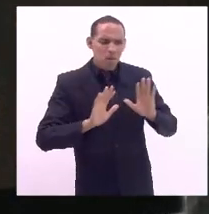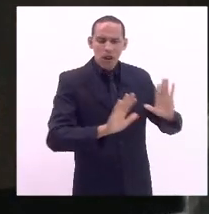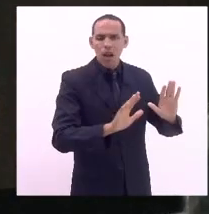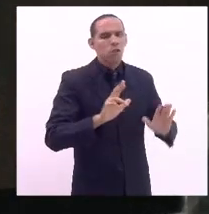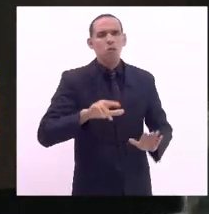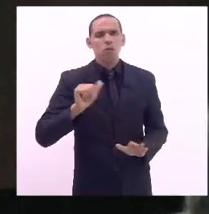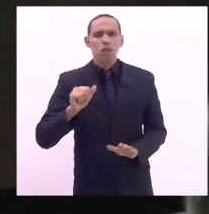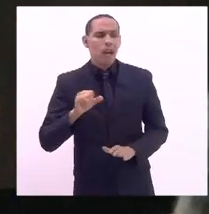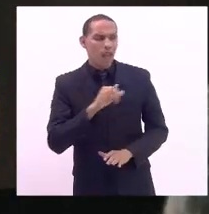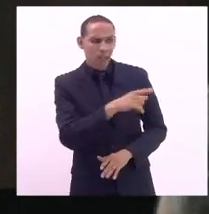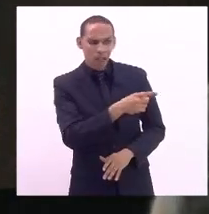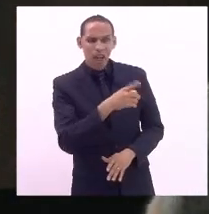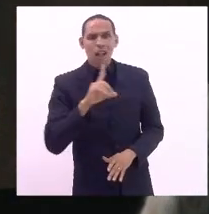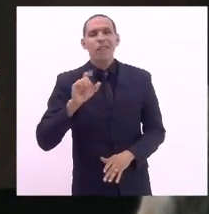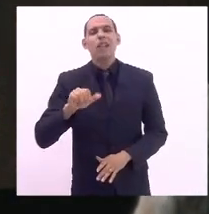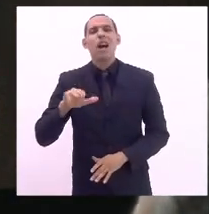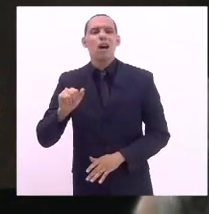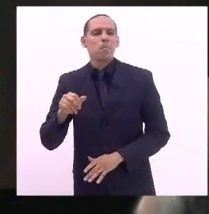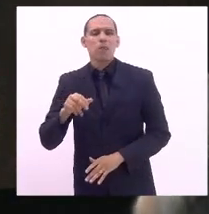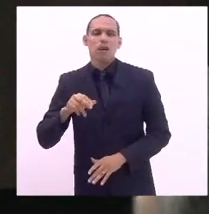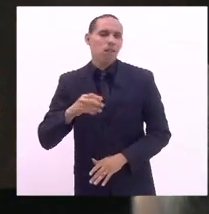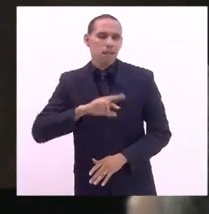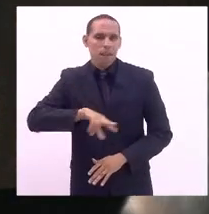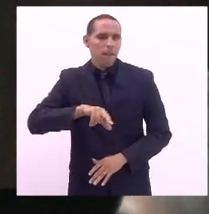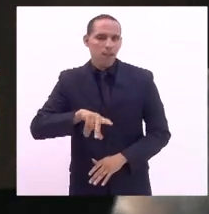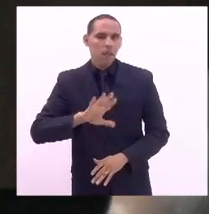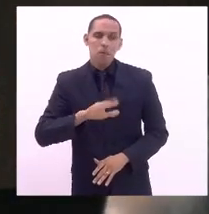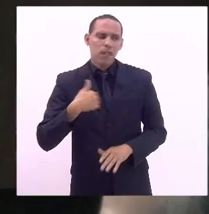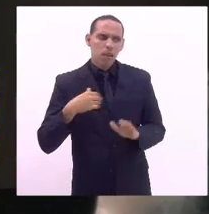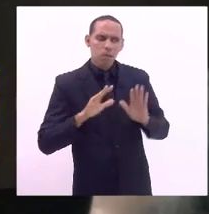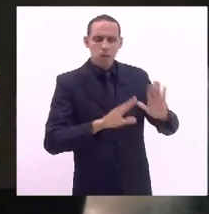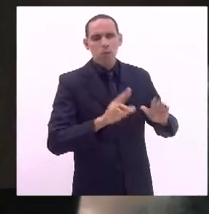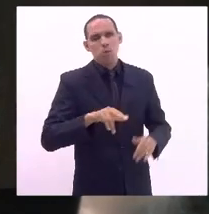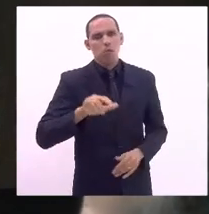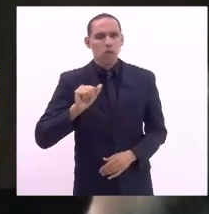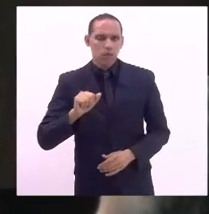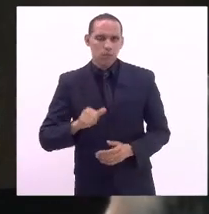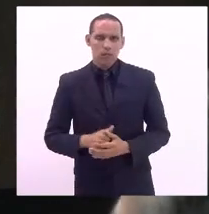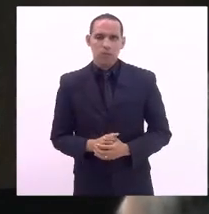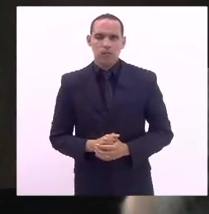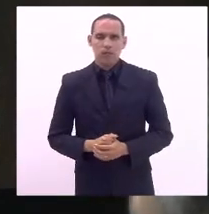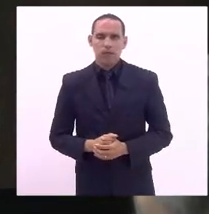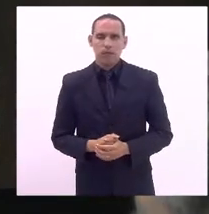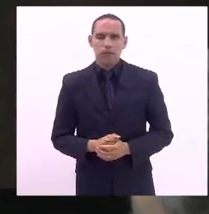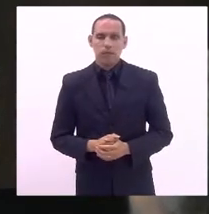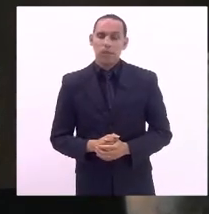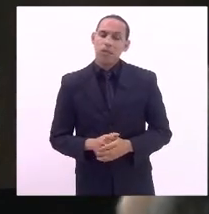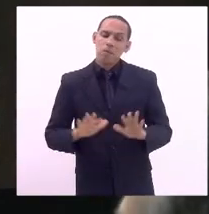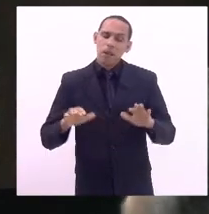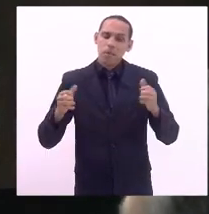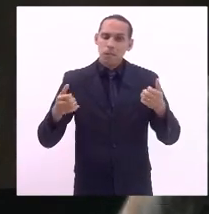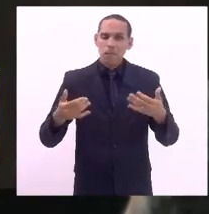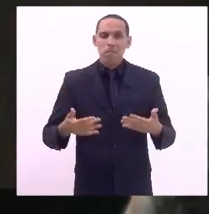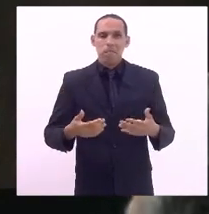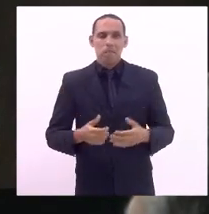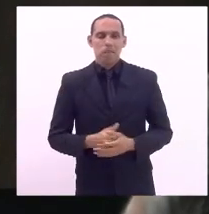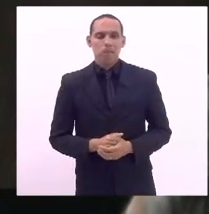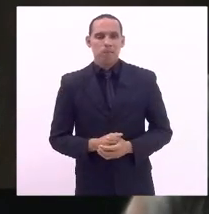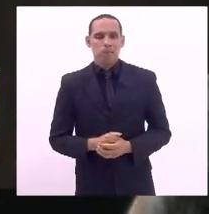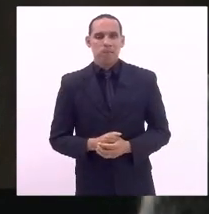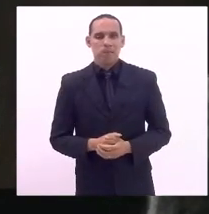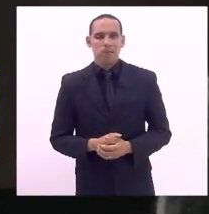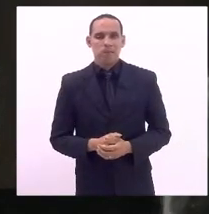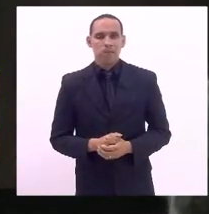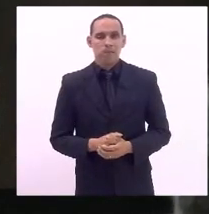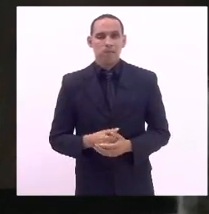se fosse, ainda assim não empurraria. Mesmo não sendo. Mas dizer uma coisa aqui, tia Ju.